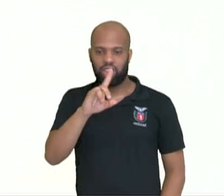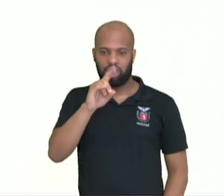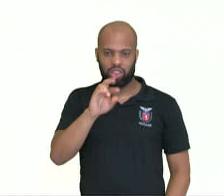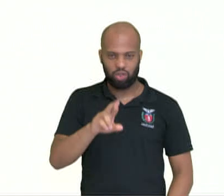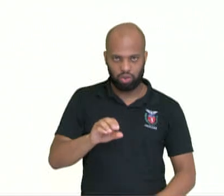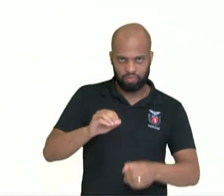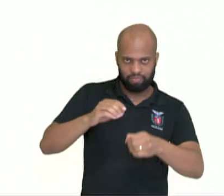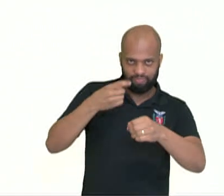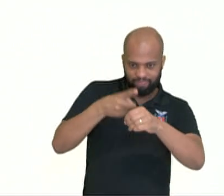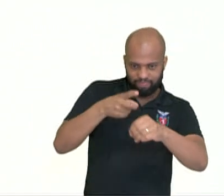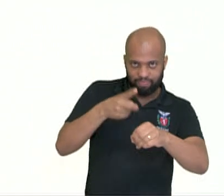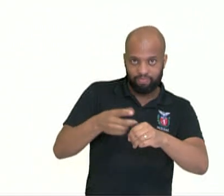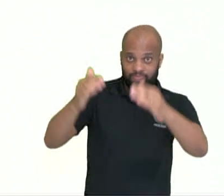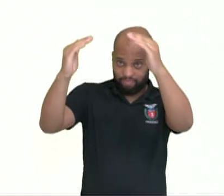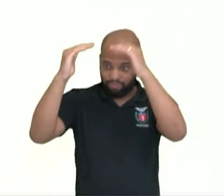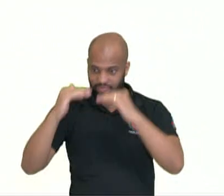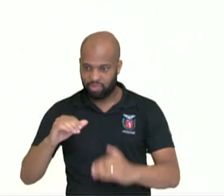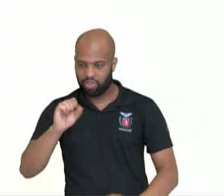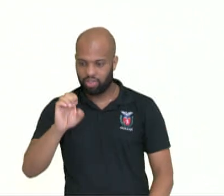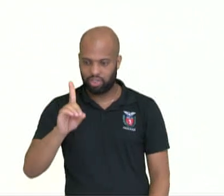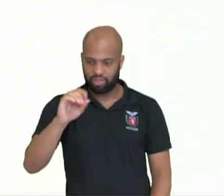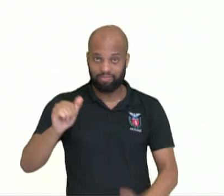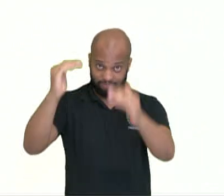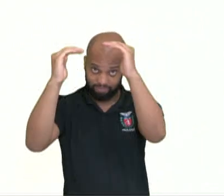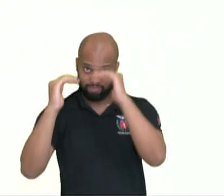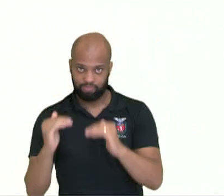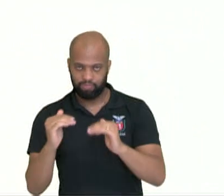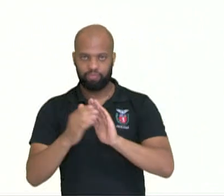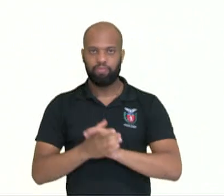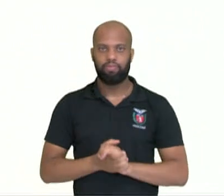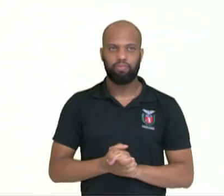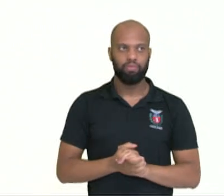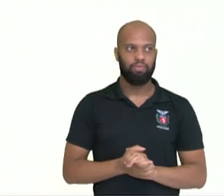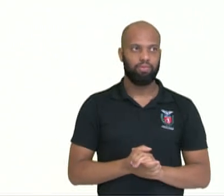embaixo. Beleza? Vidro em cima, seda embaixo.